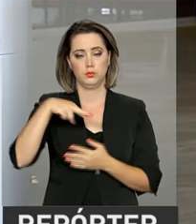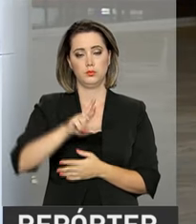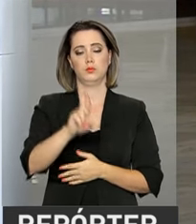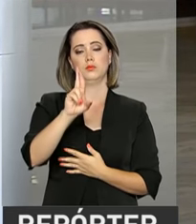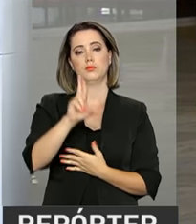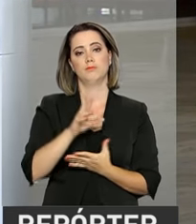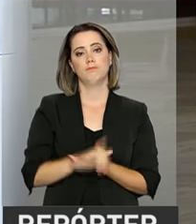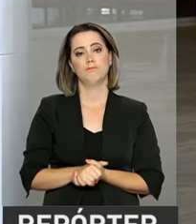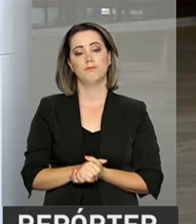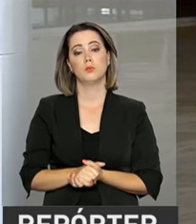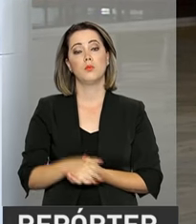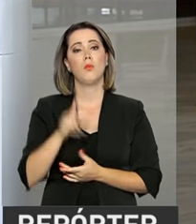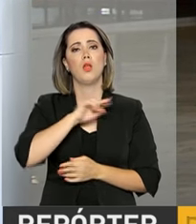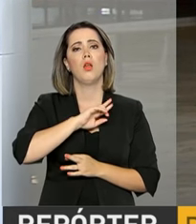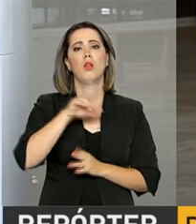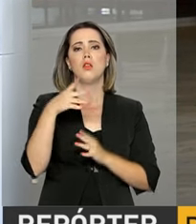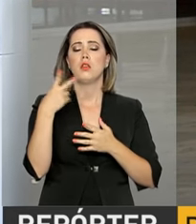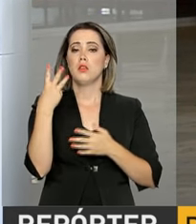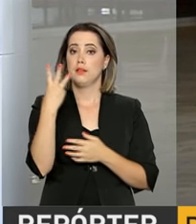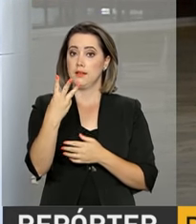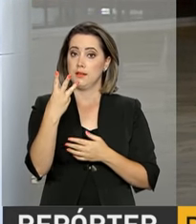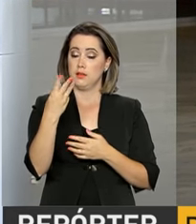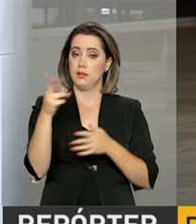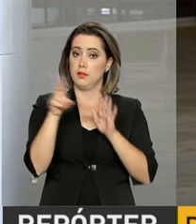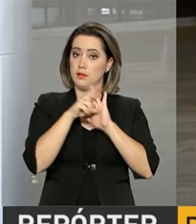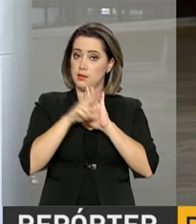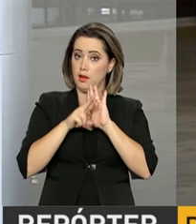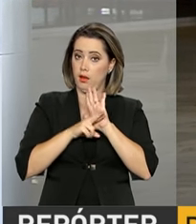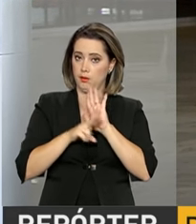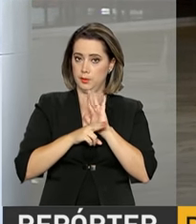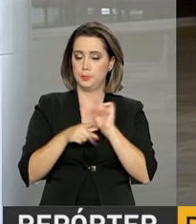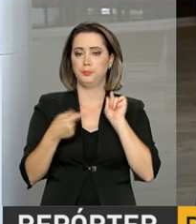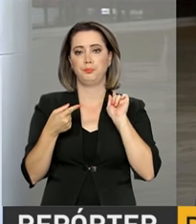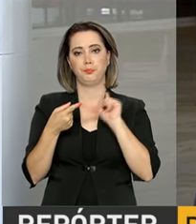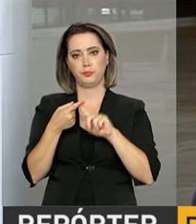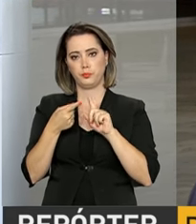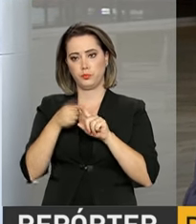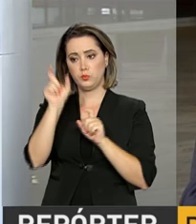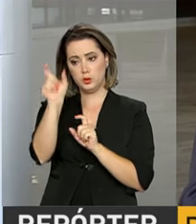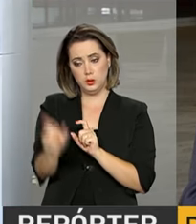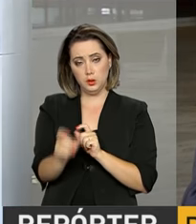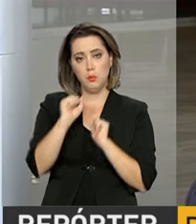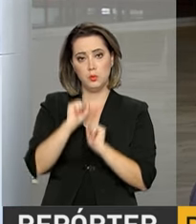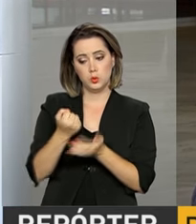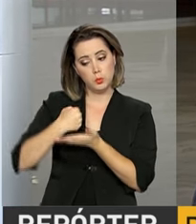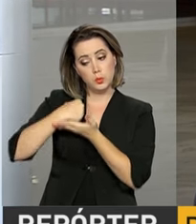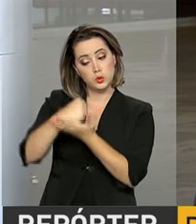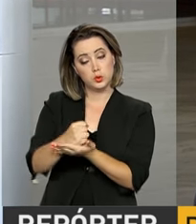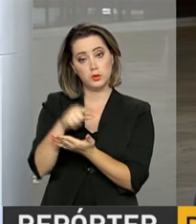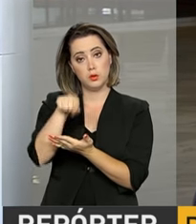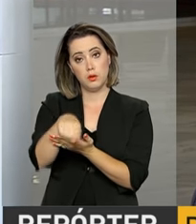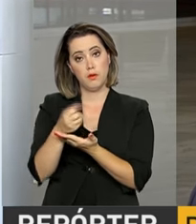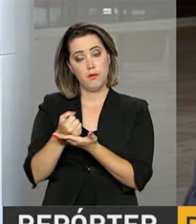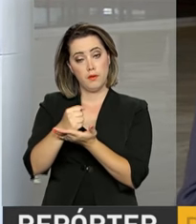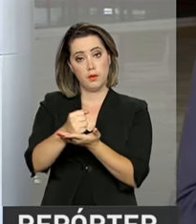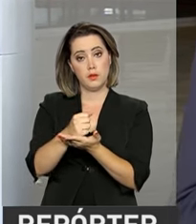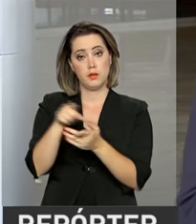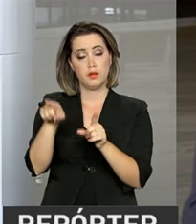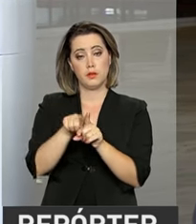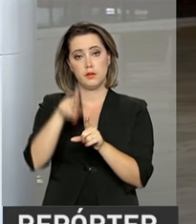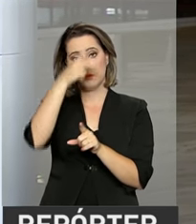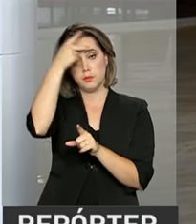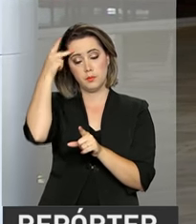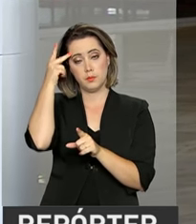TV NBR. São basicamente três regras, Roberto. O trabalhador poderá oferecer como garantia para empréstimos